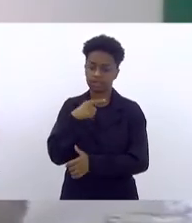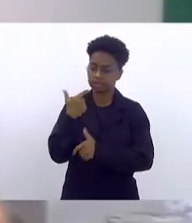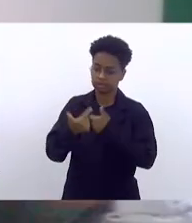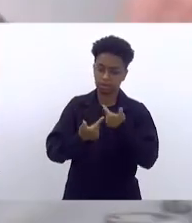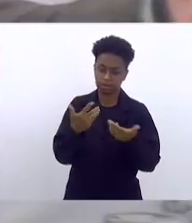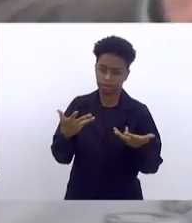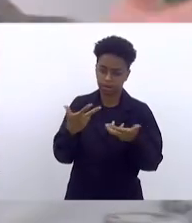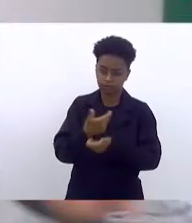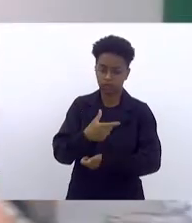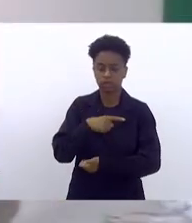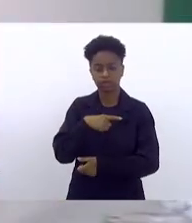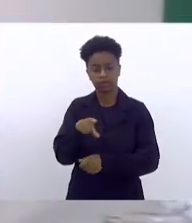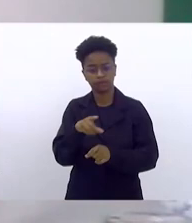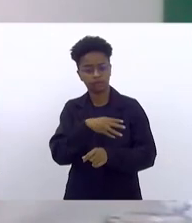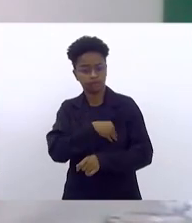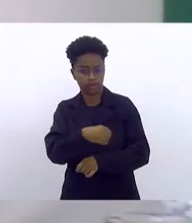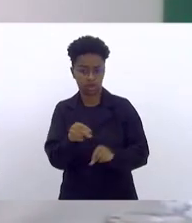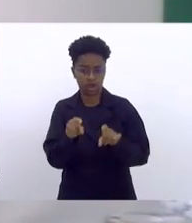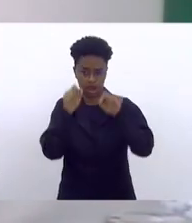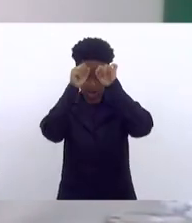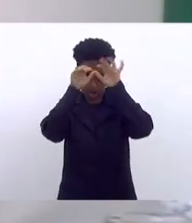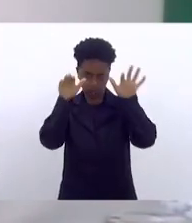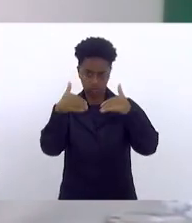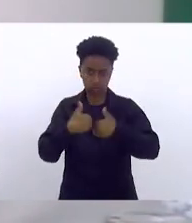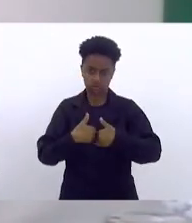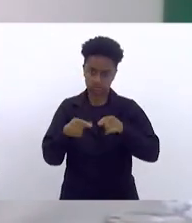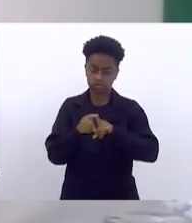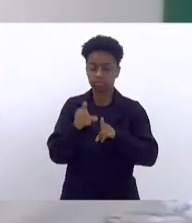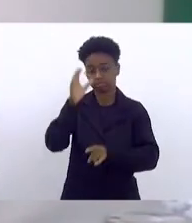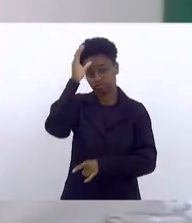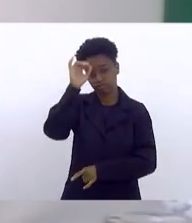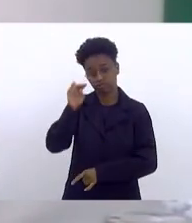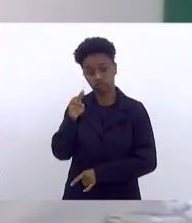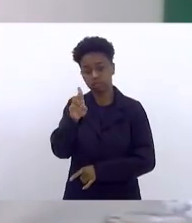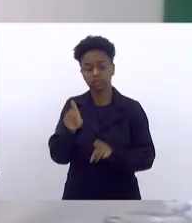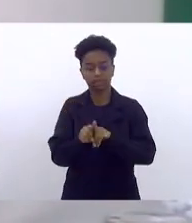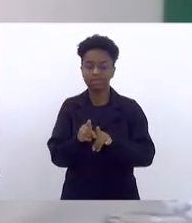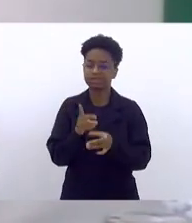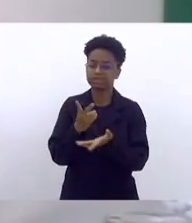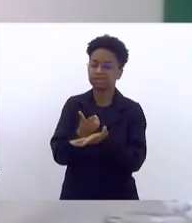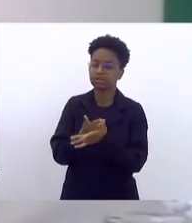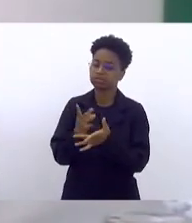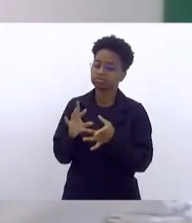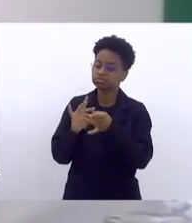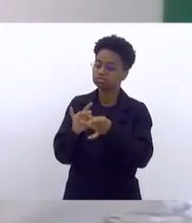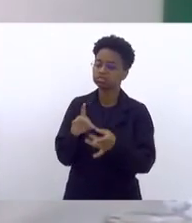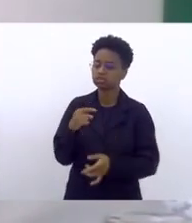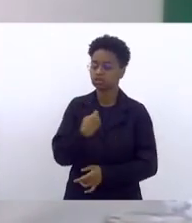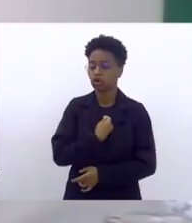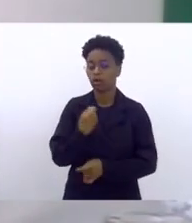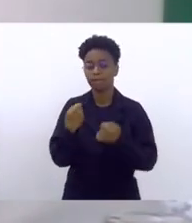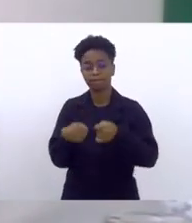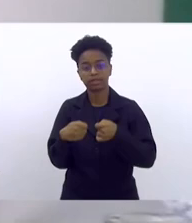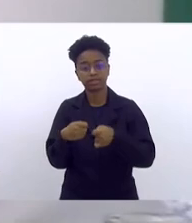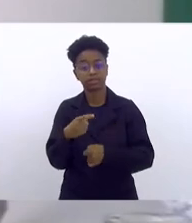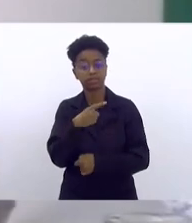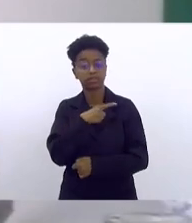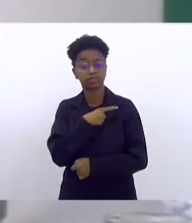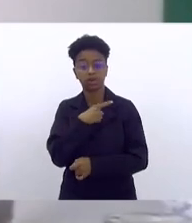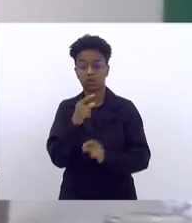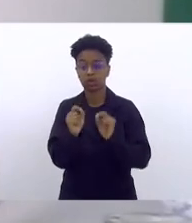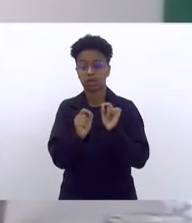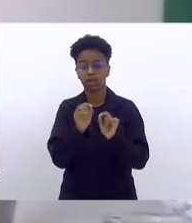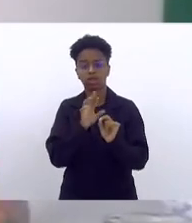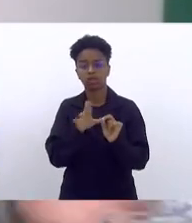bonitos lá a Tia Ju sempre presente também com a gente lá então é isso que nós temos que ter nós temos que ter não